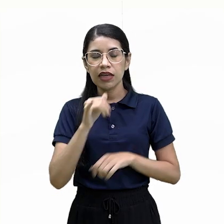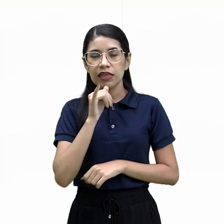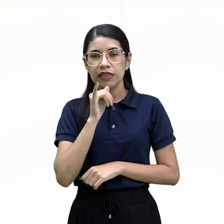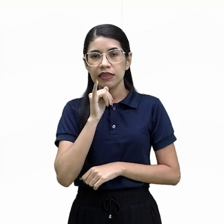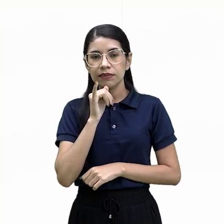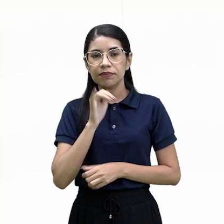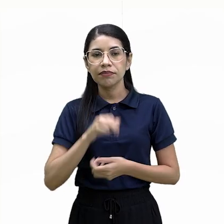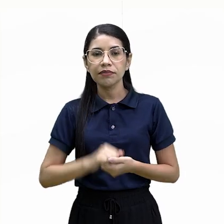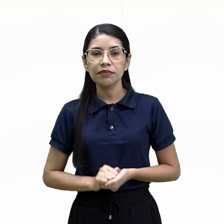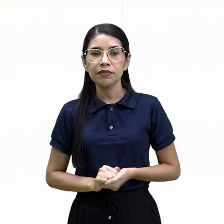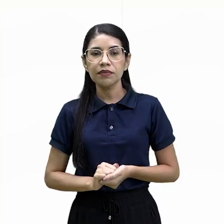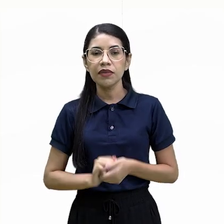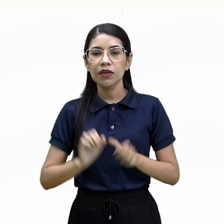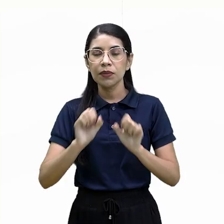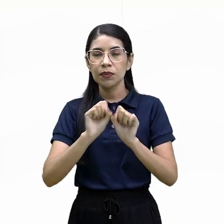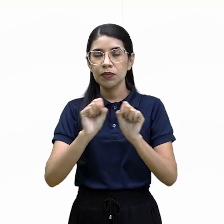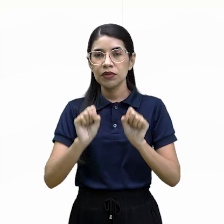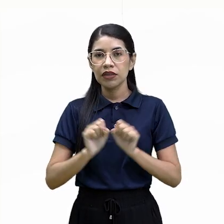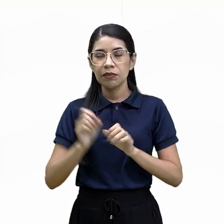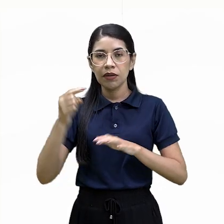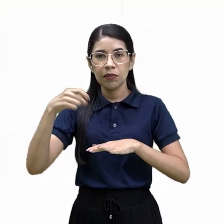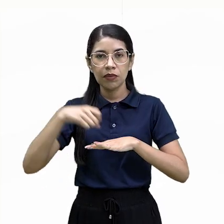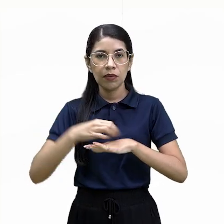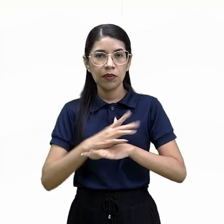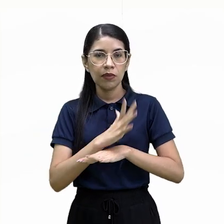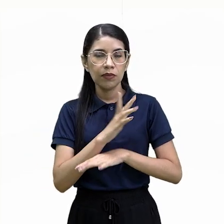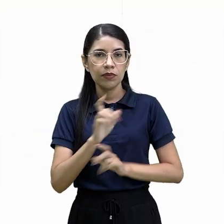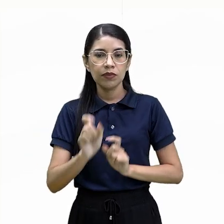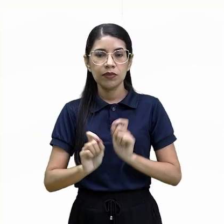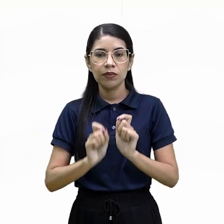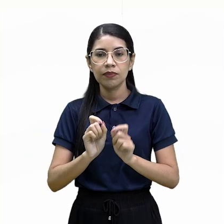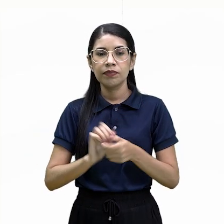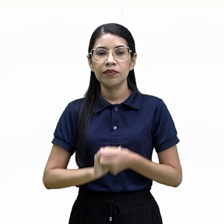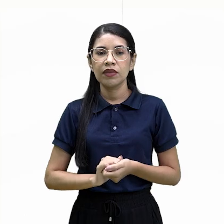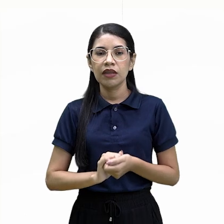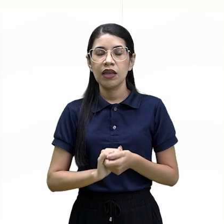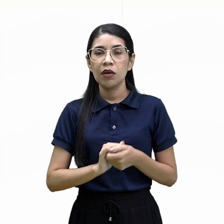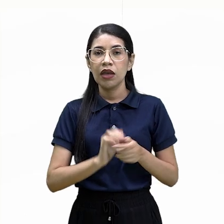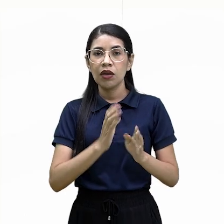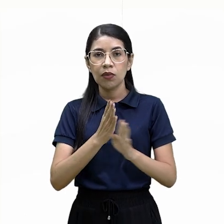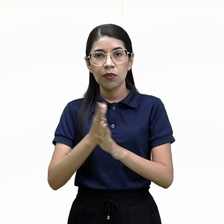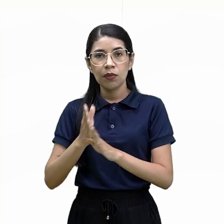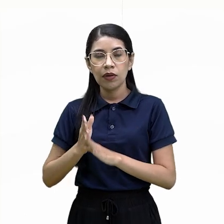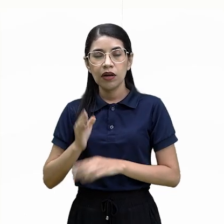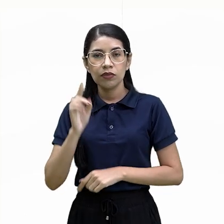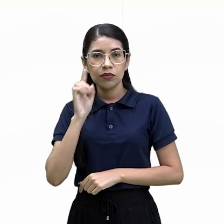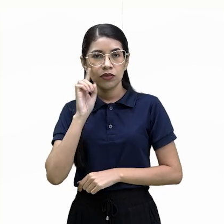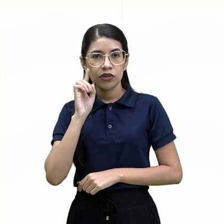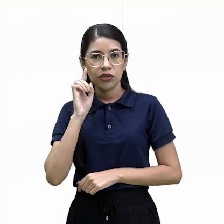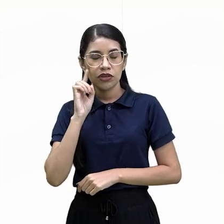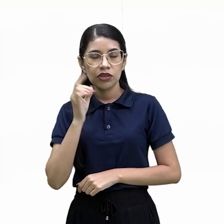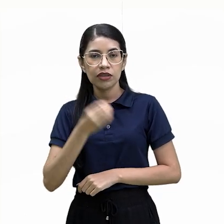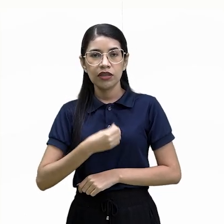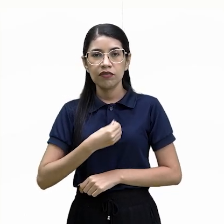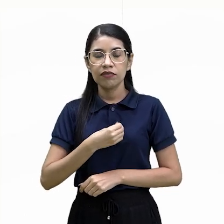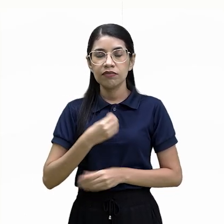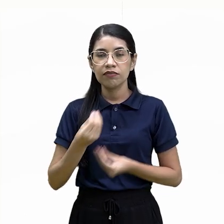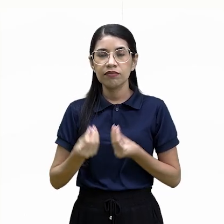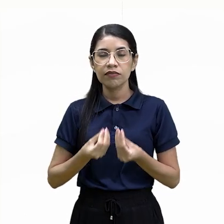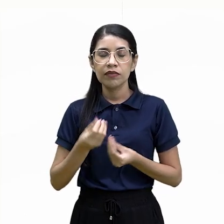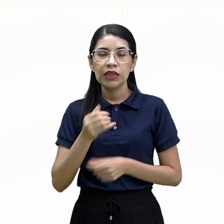temos aqui exemplos de sistemas ópticos encontrados na vida cotidiana.